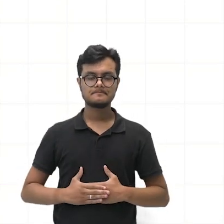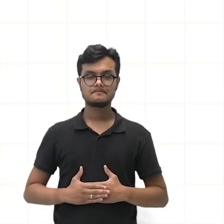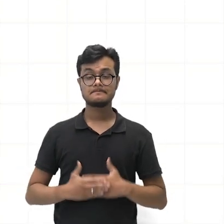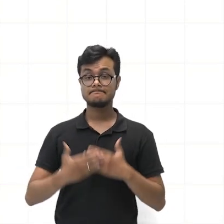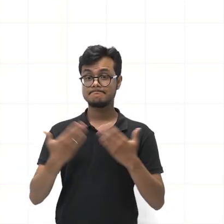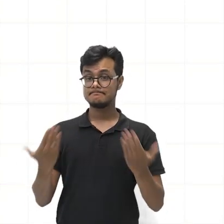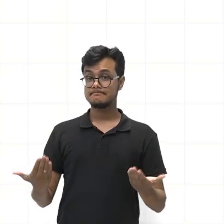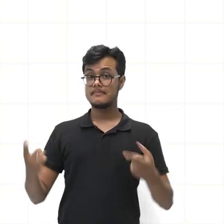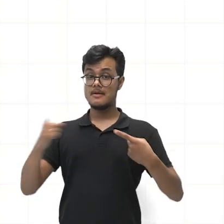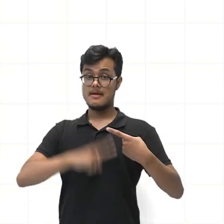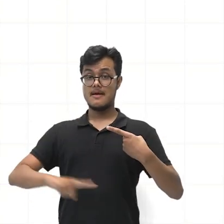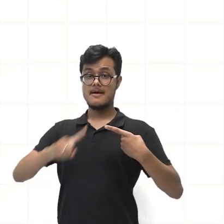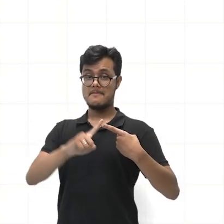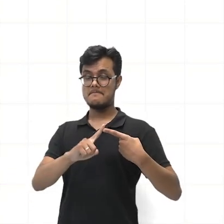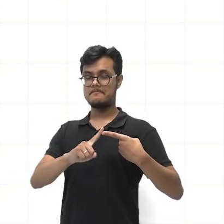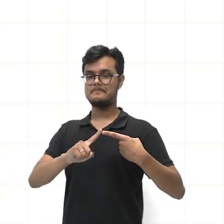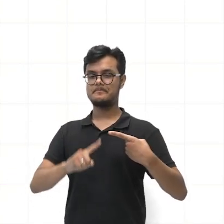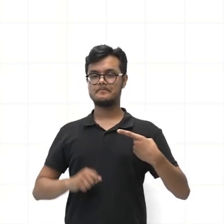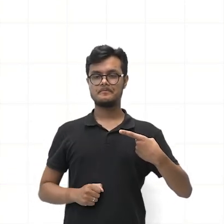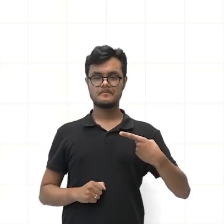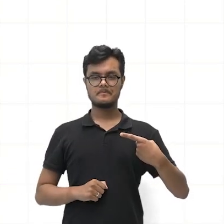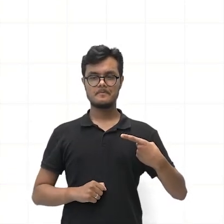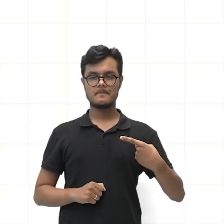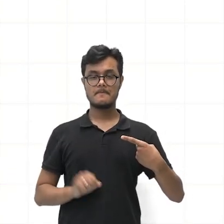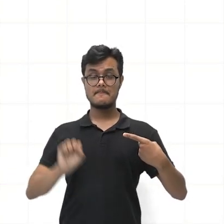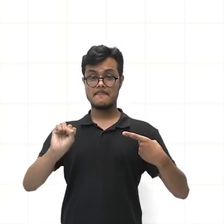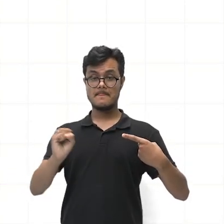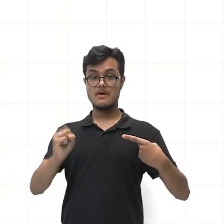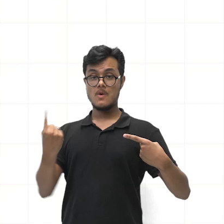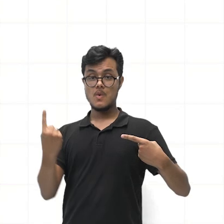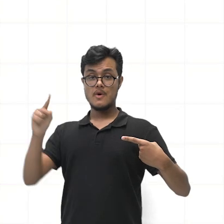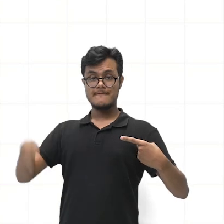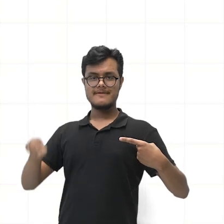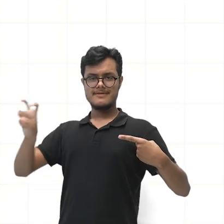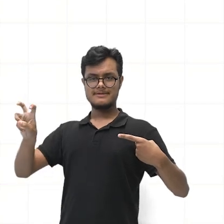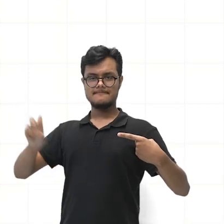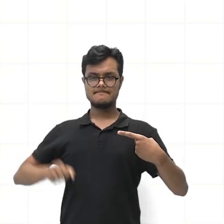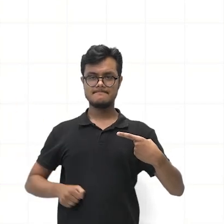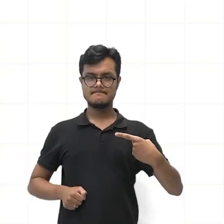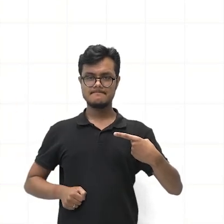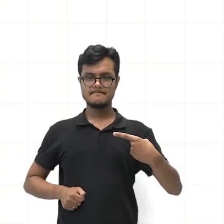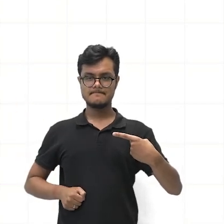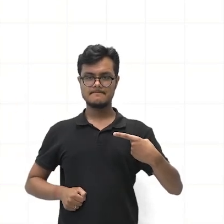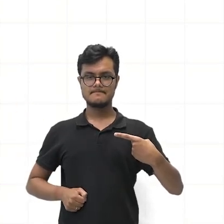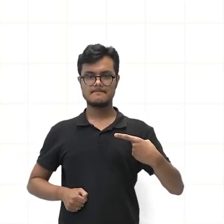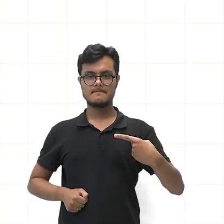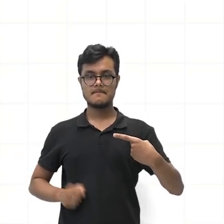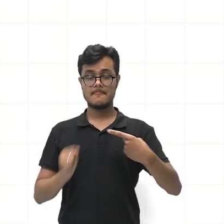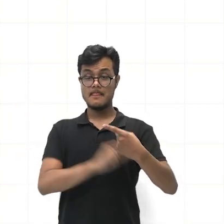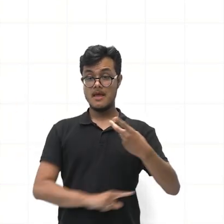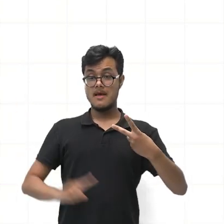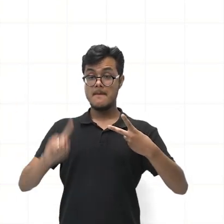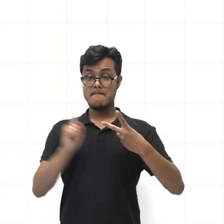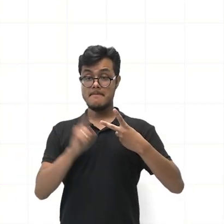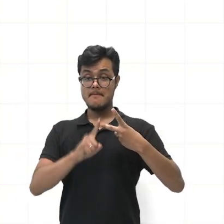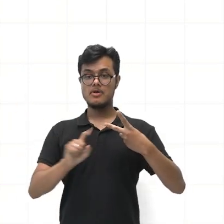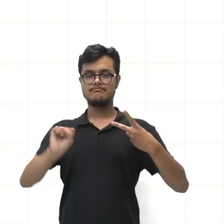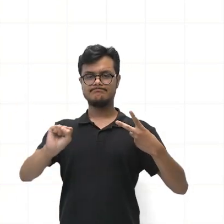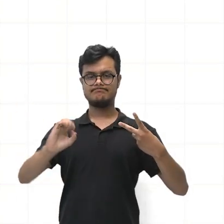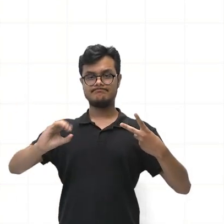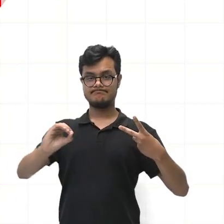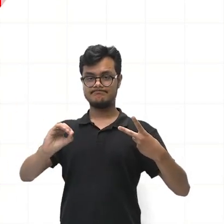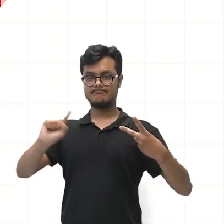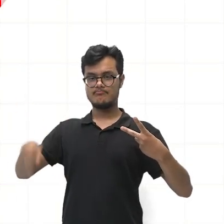Então, malhada produziu nessa semana 81,5, a mimosa produziu